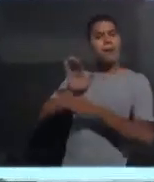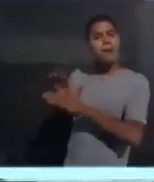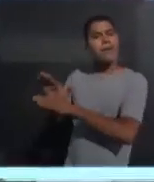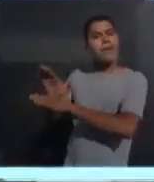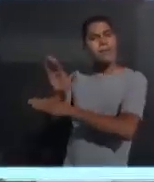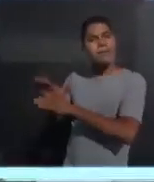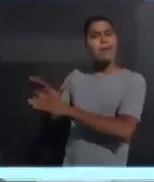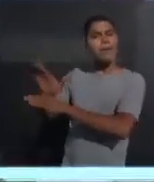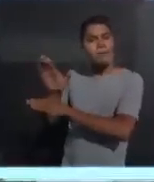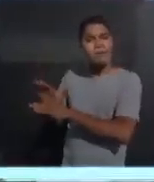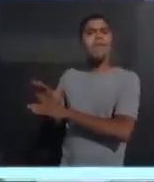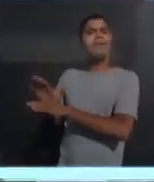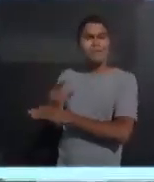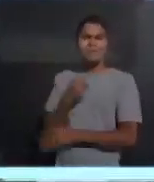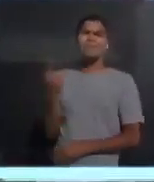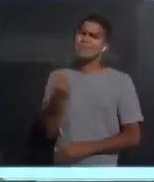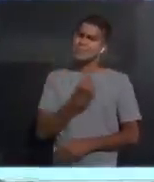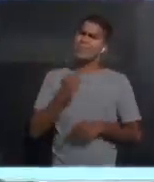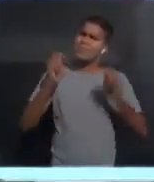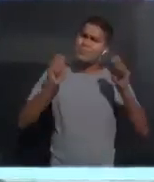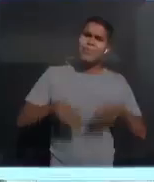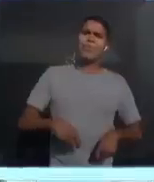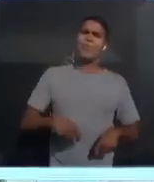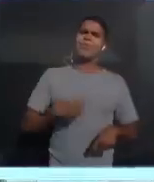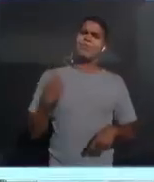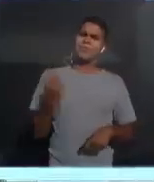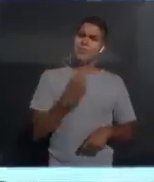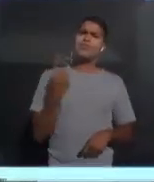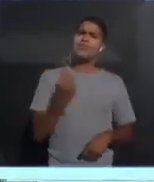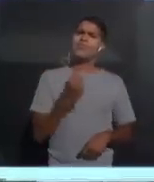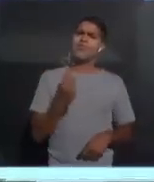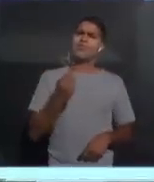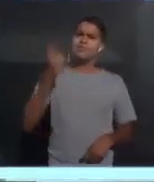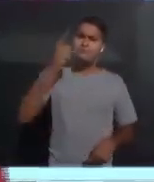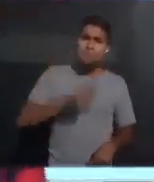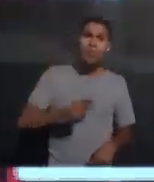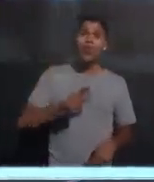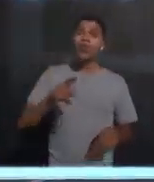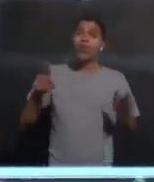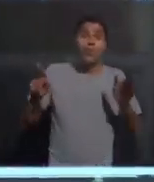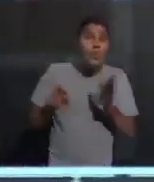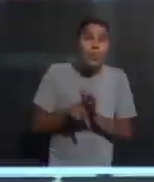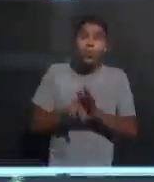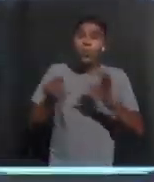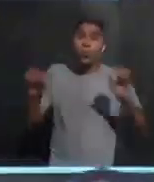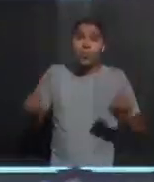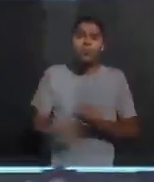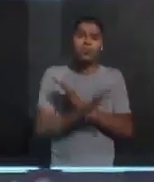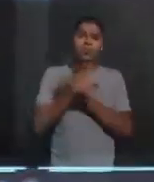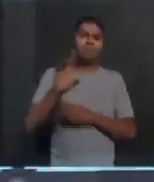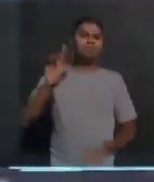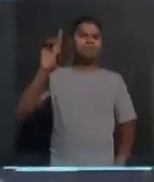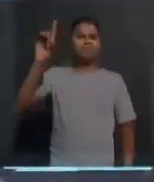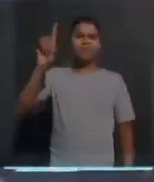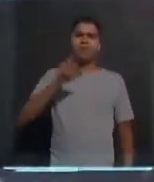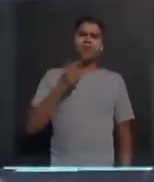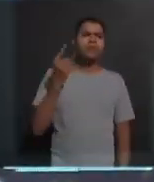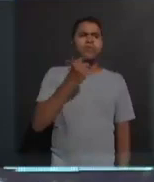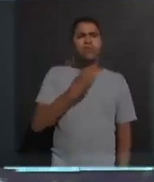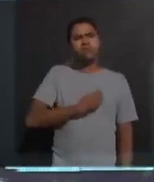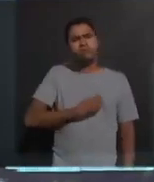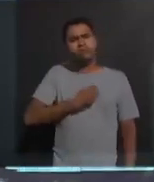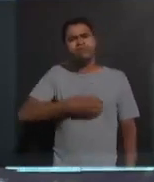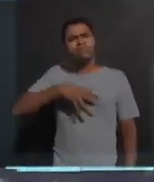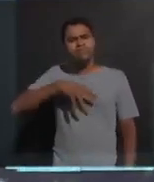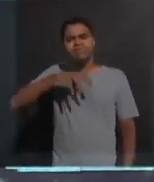consigo não nós podemos nós vamos conseguir é tudo pra glória dele a gente vive a gente respira é